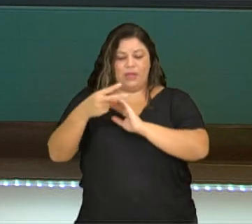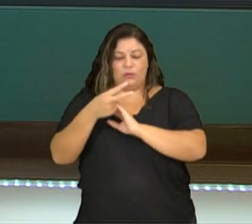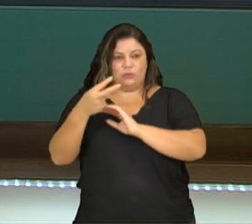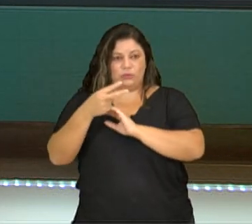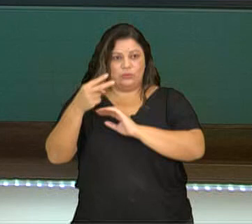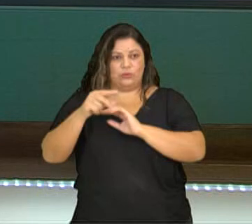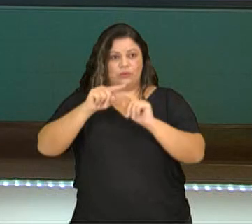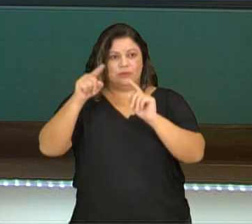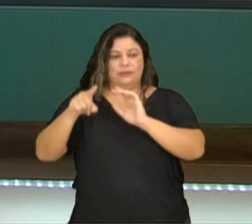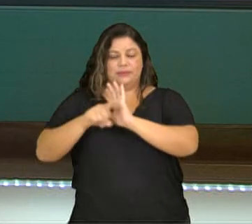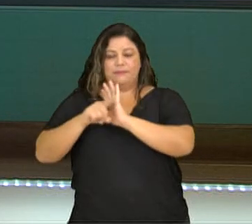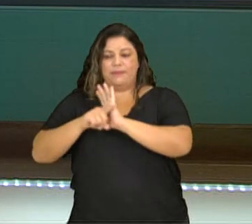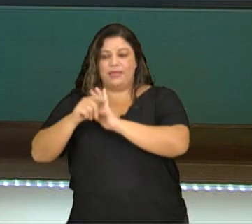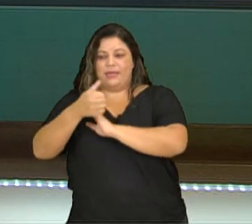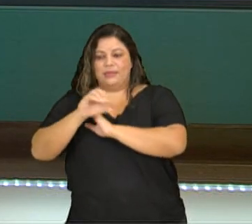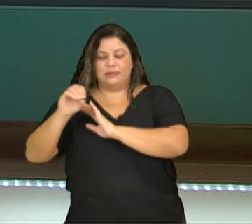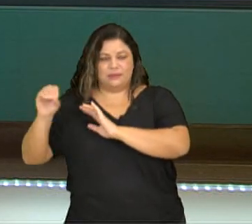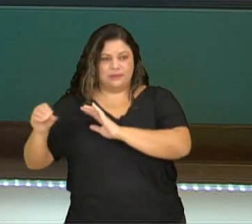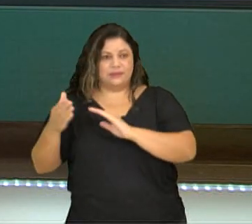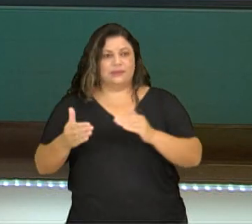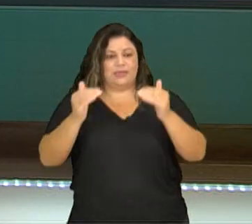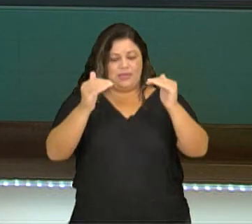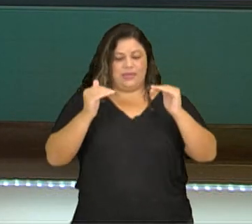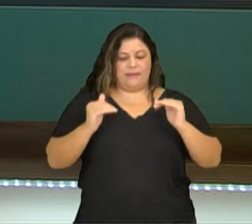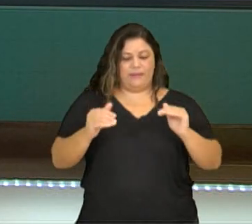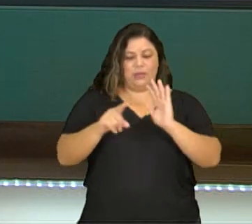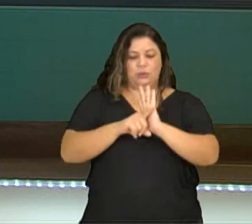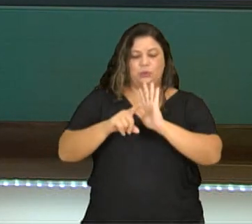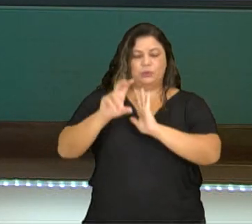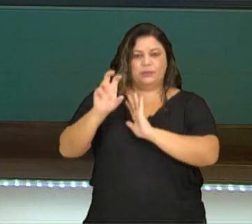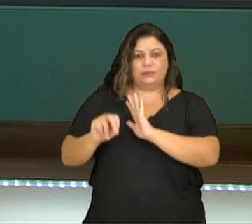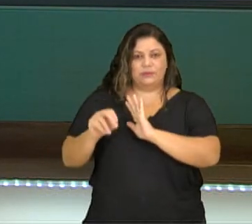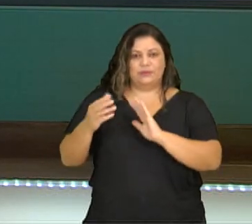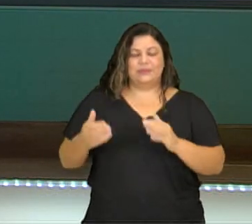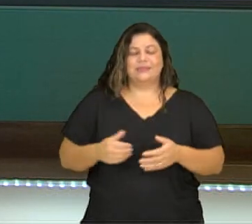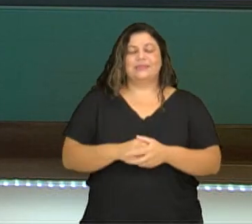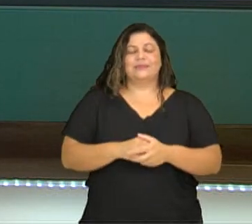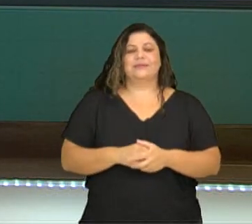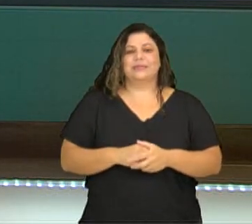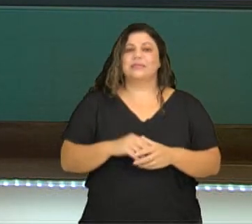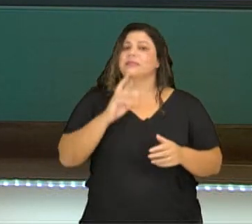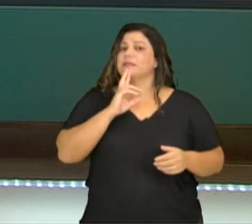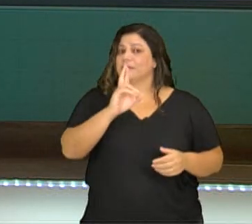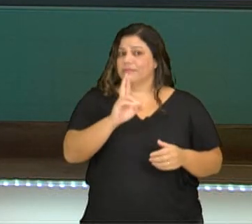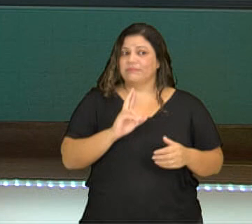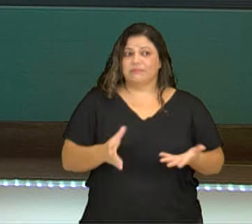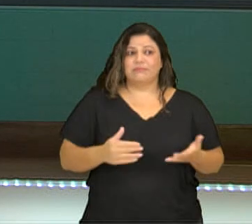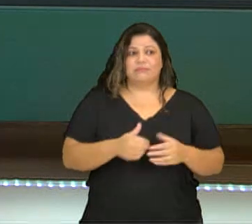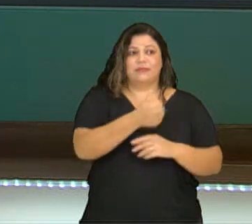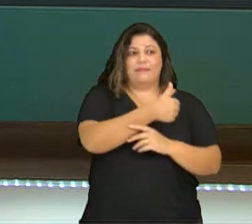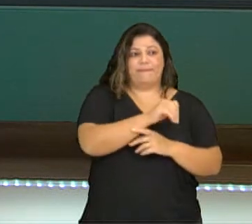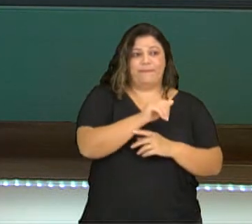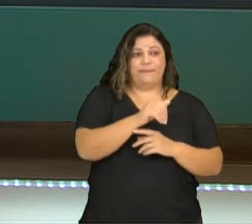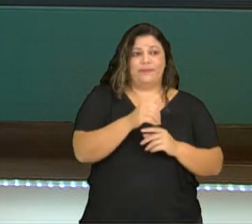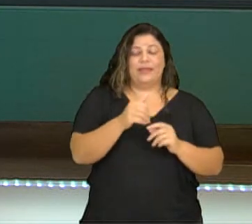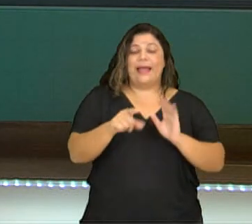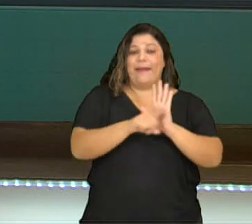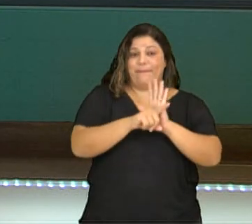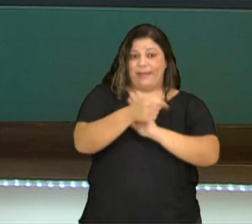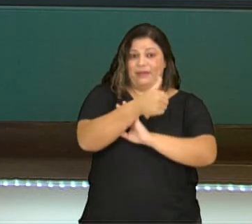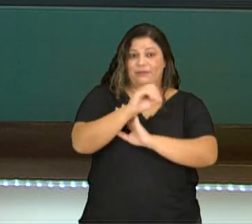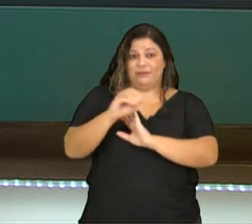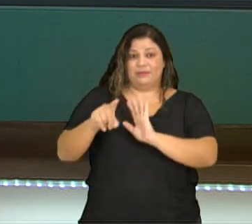menos 100. Eu abaixo esse menos 50 aqui, ó. Agora eu resolvo menos 100 com menos